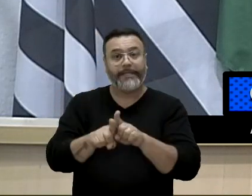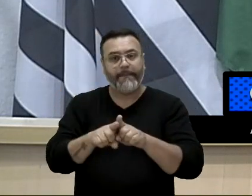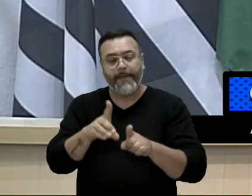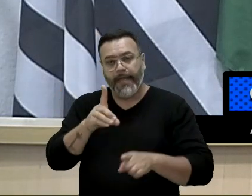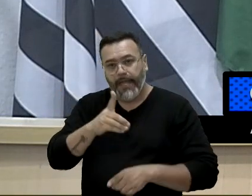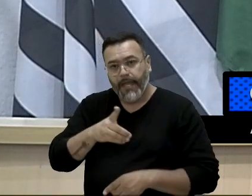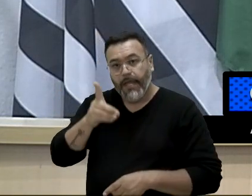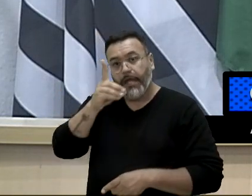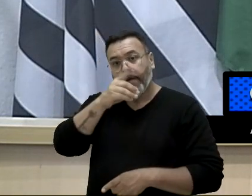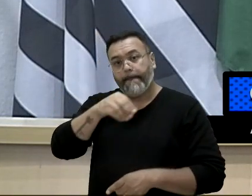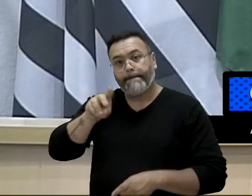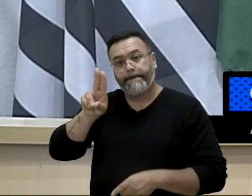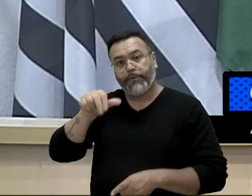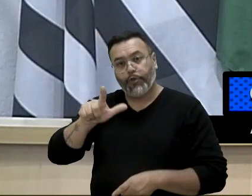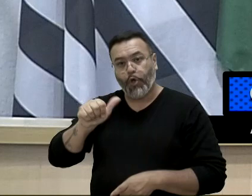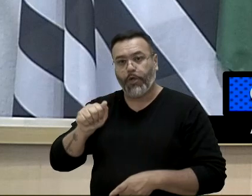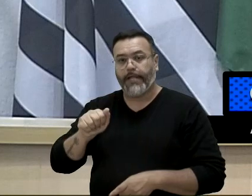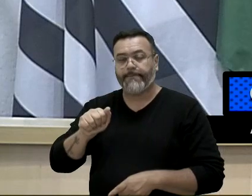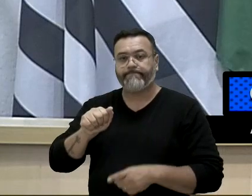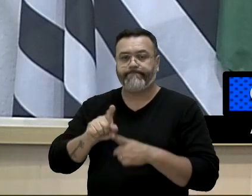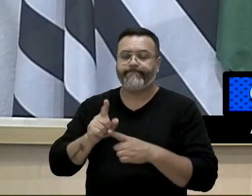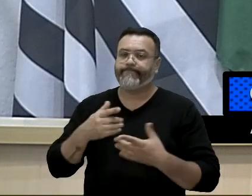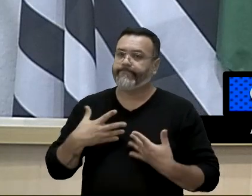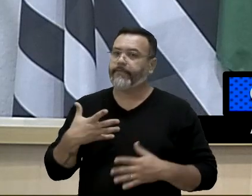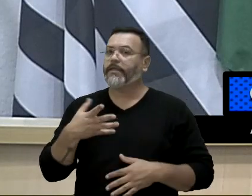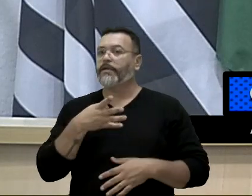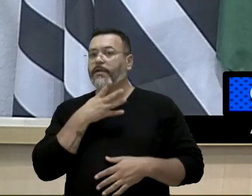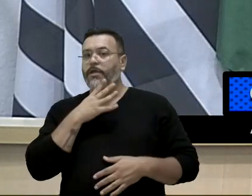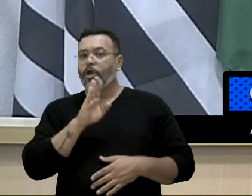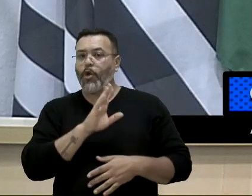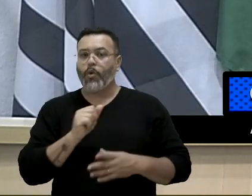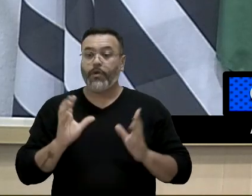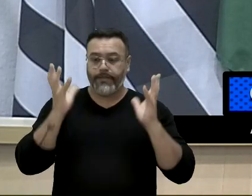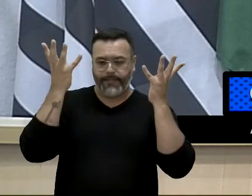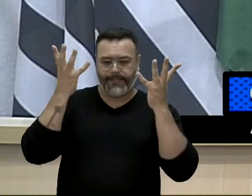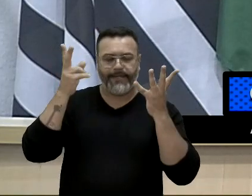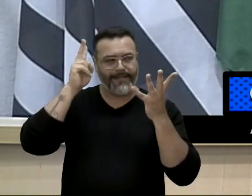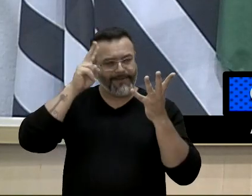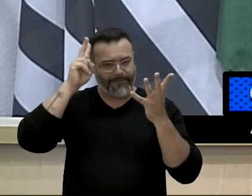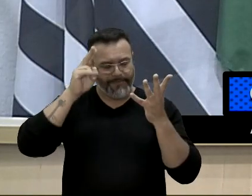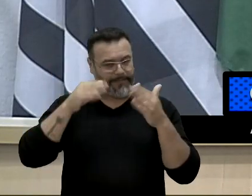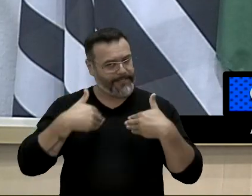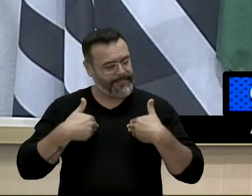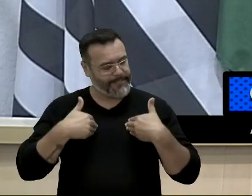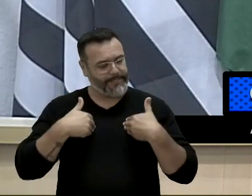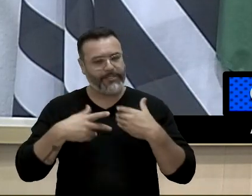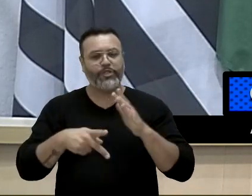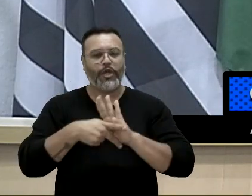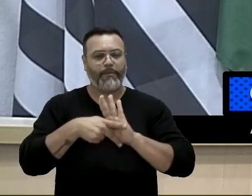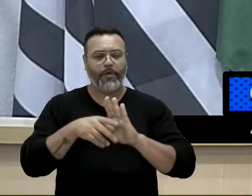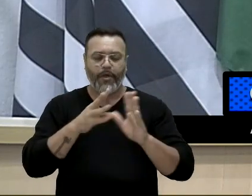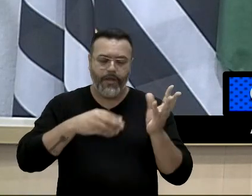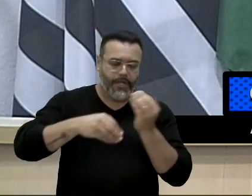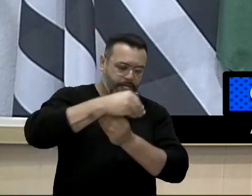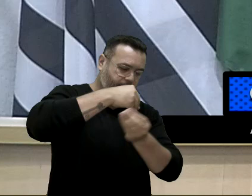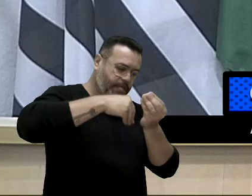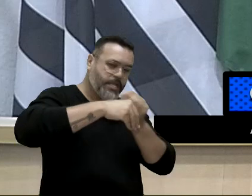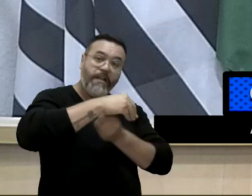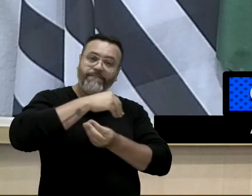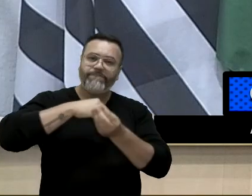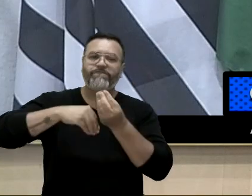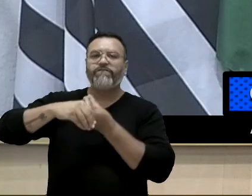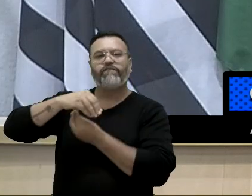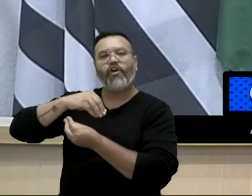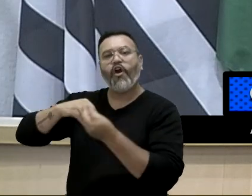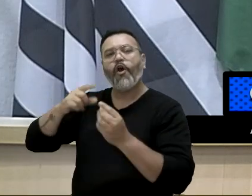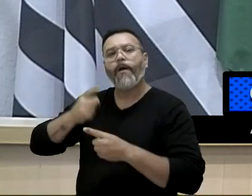né? Eu conheci a campanha, a minha história, ela se envolve com a questão da campanha,